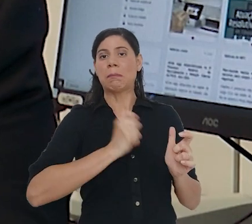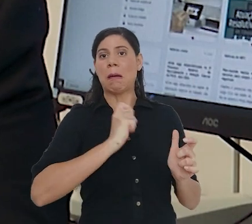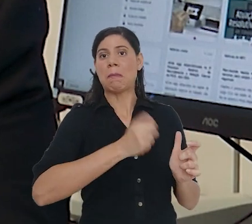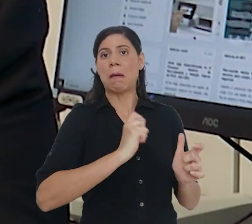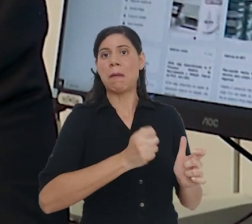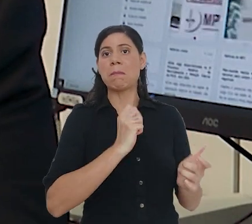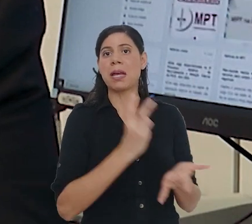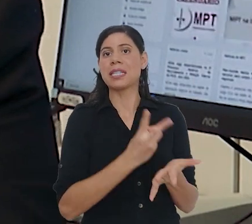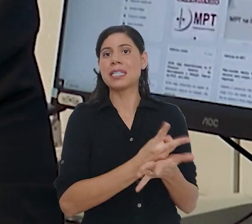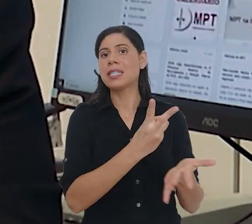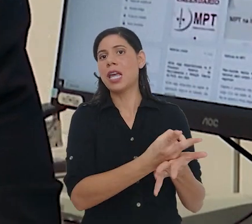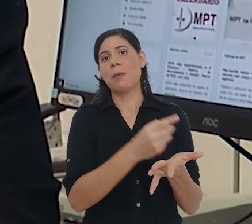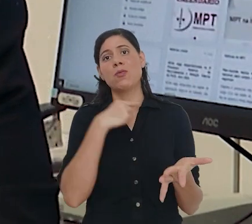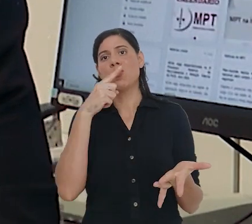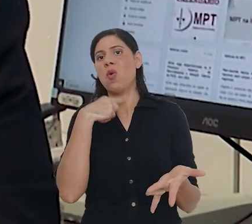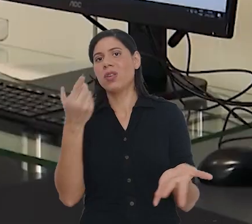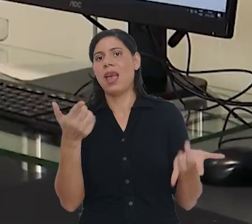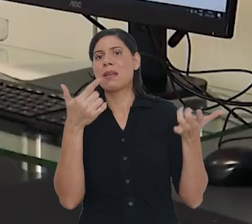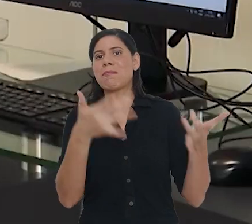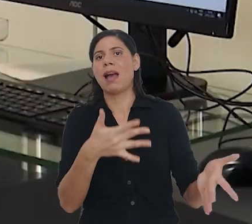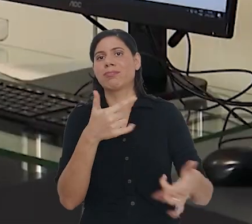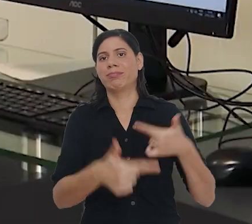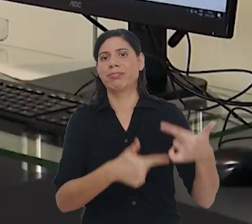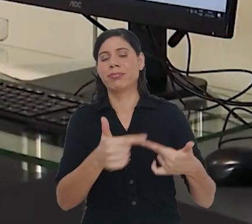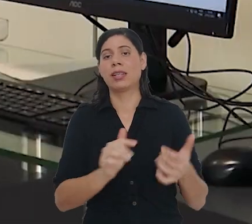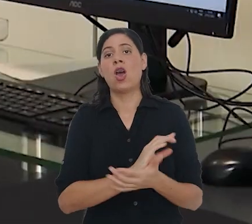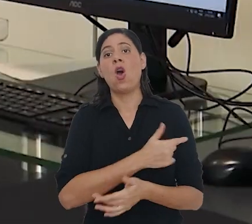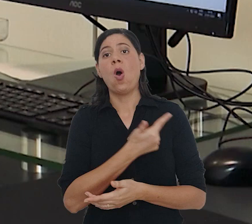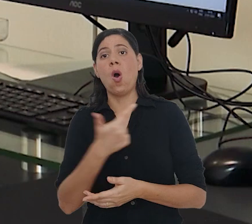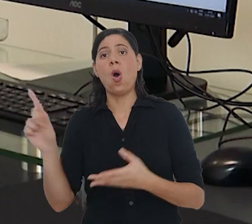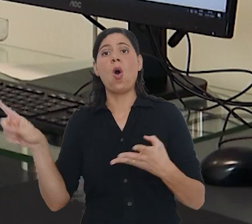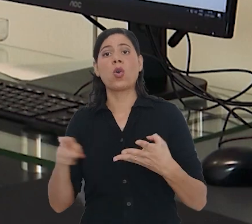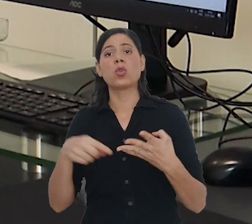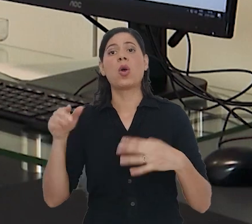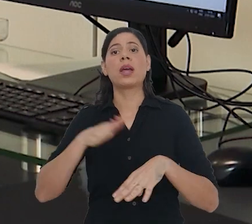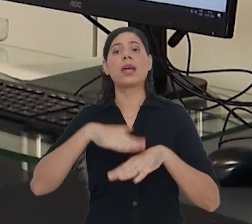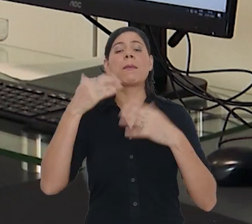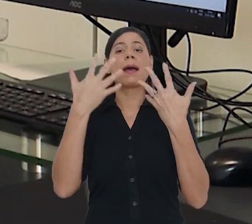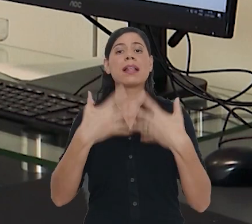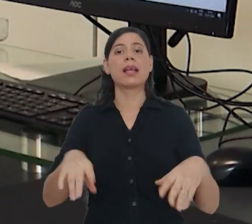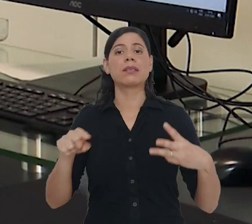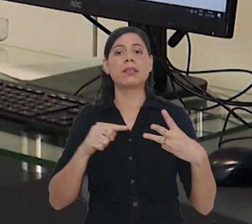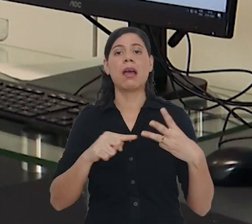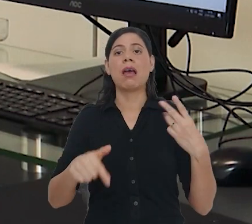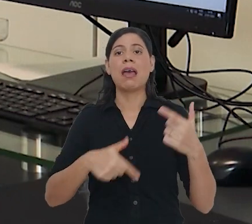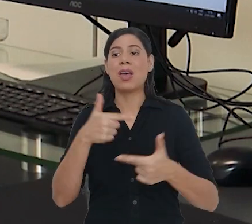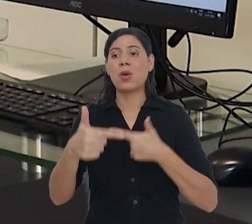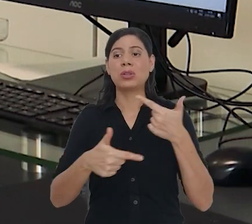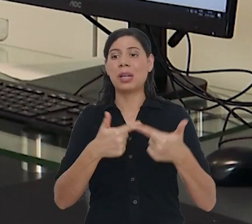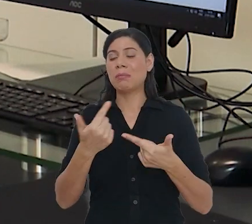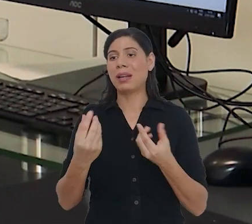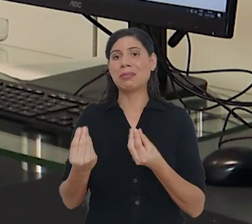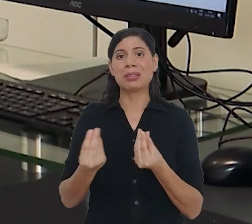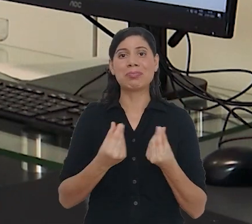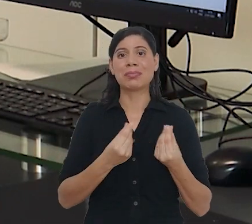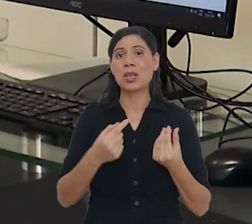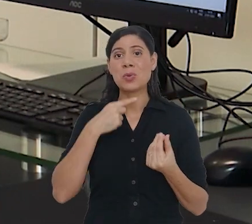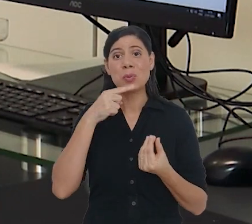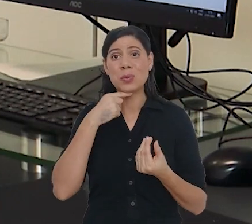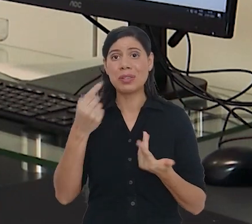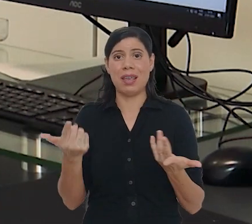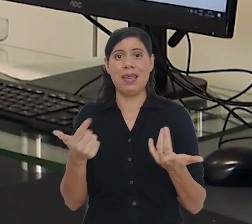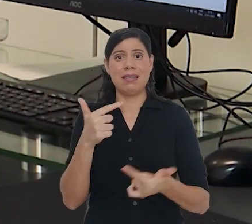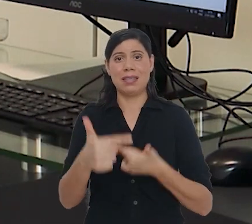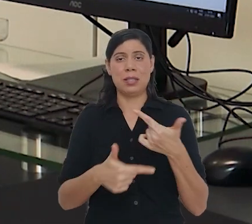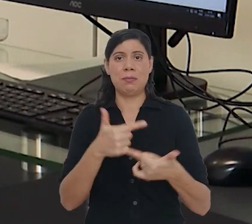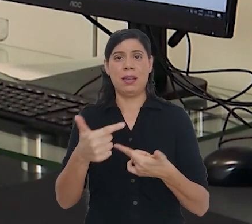e abandonar o seu emprego. Outra situação, que é até a mais comum, é o trabalho em condições degradantes, que são aquelas condições que